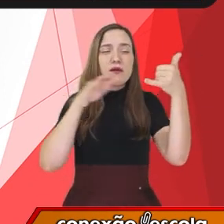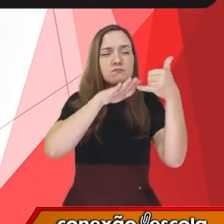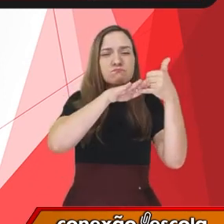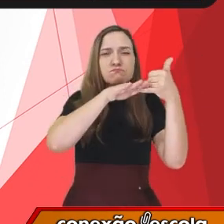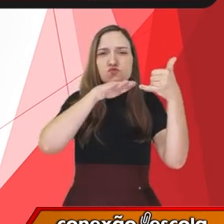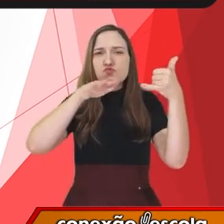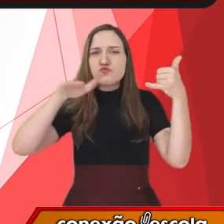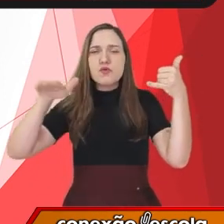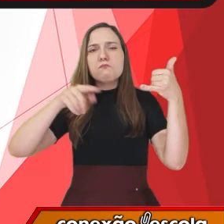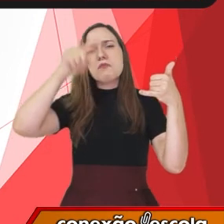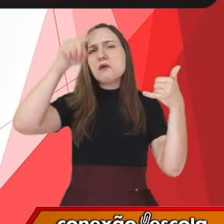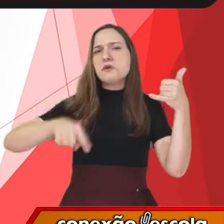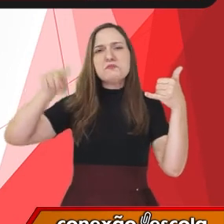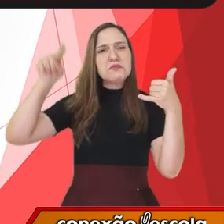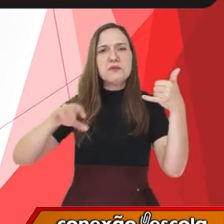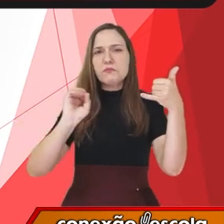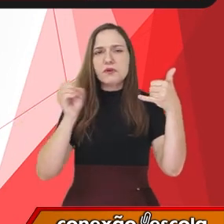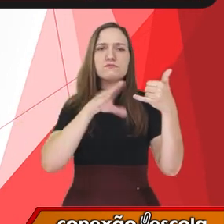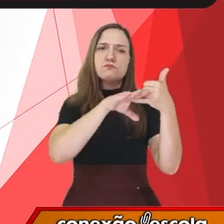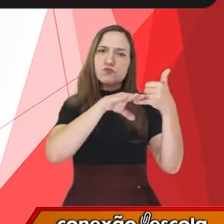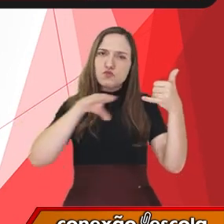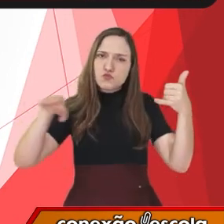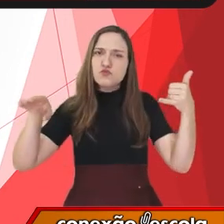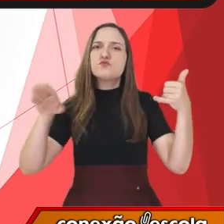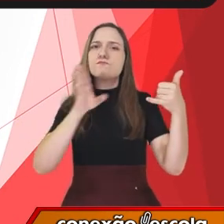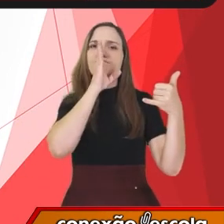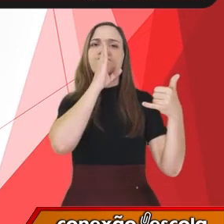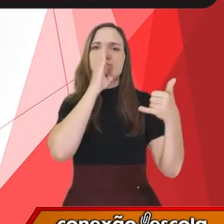reta, não subindo nem descendo.